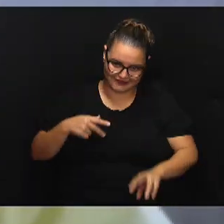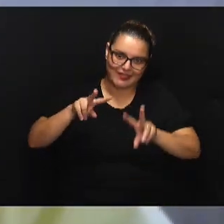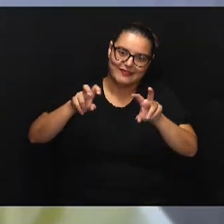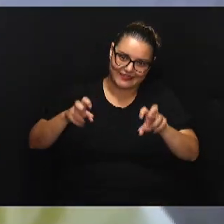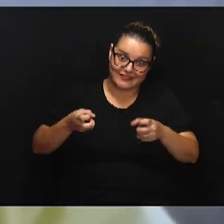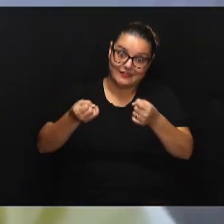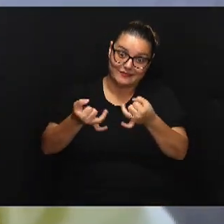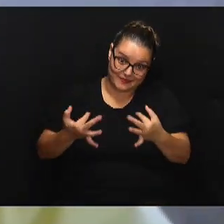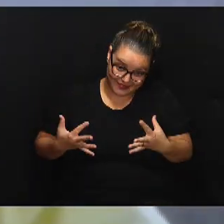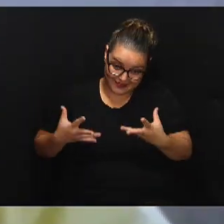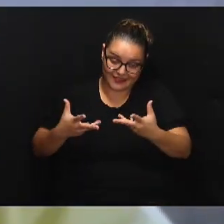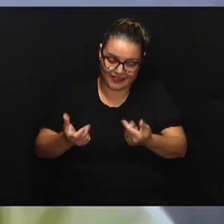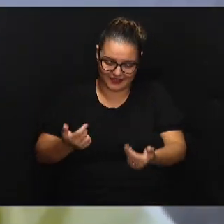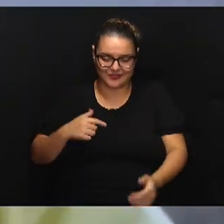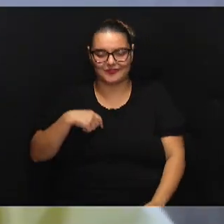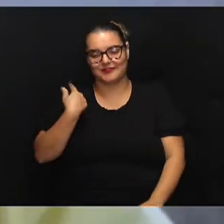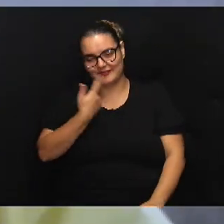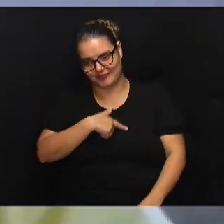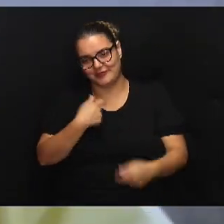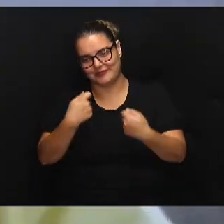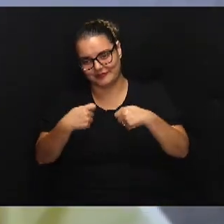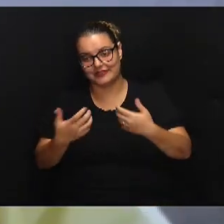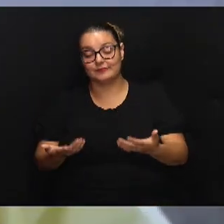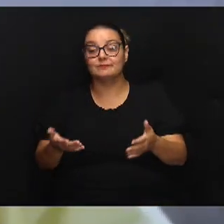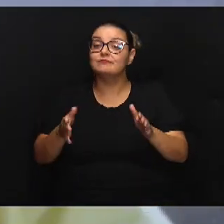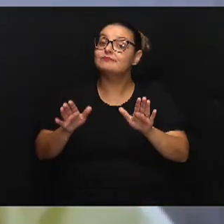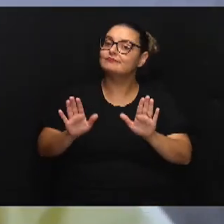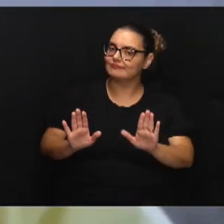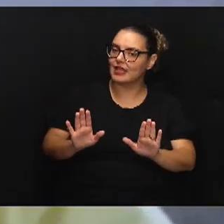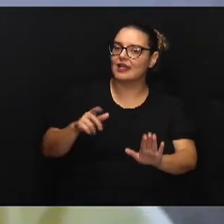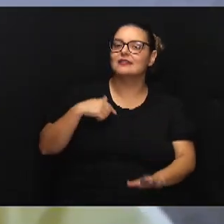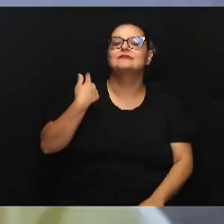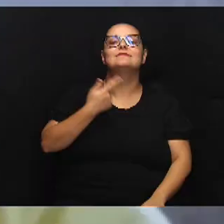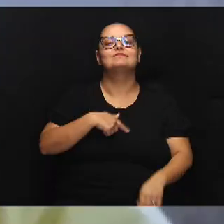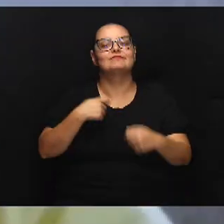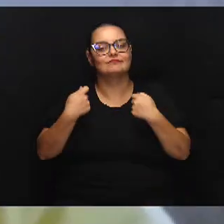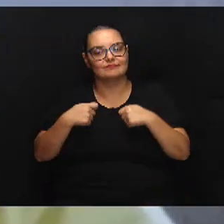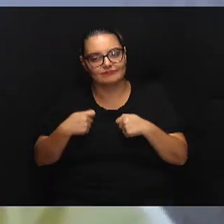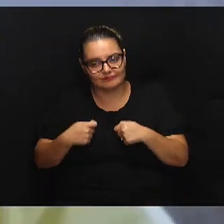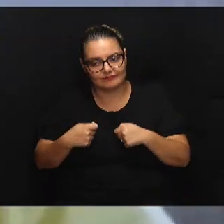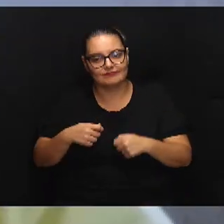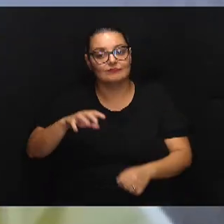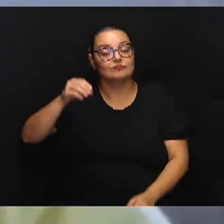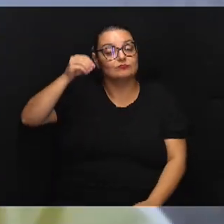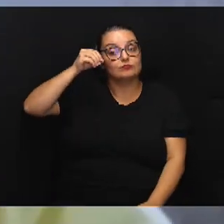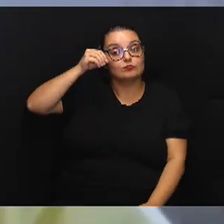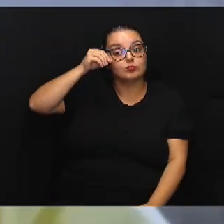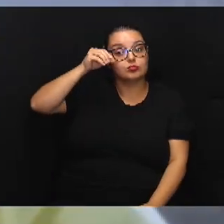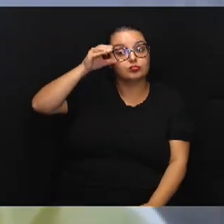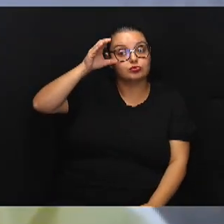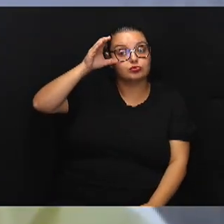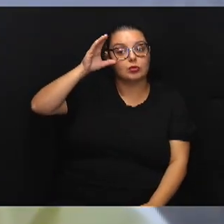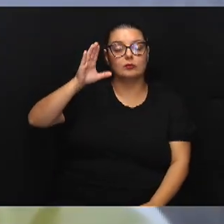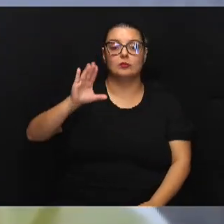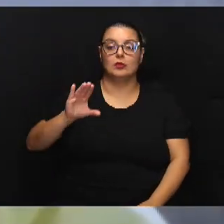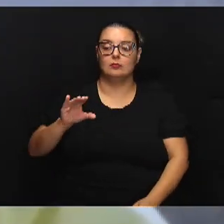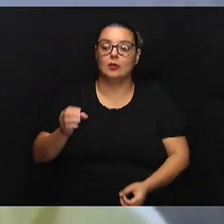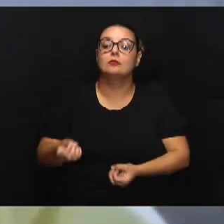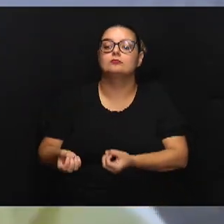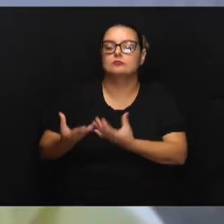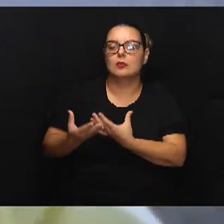tudo que nós precisamos, mas nós precisamos de muito conhecimento. A ciência tem nos dado